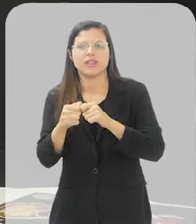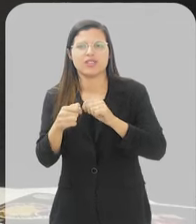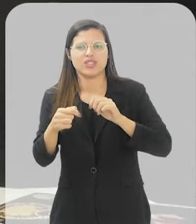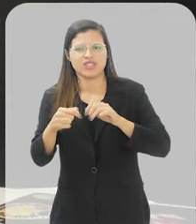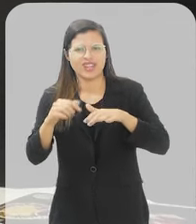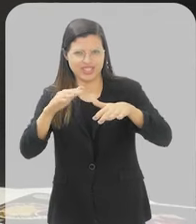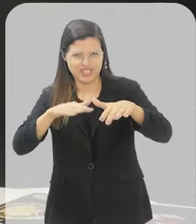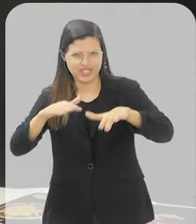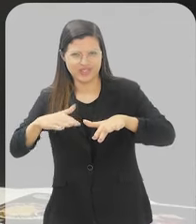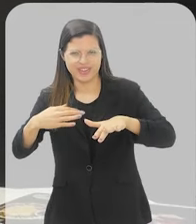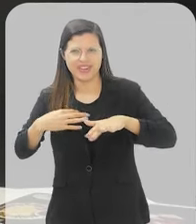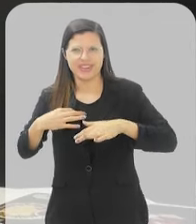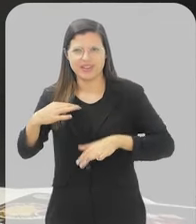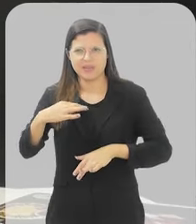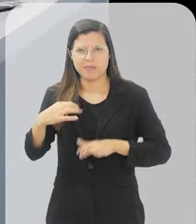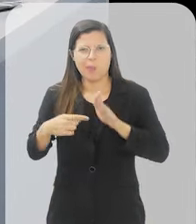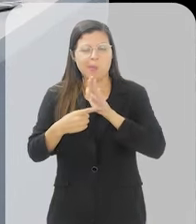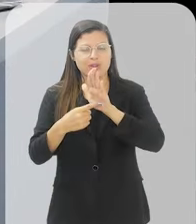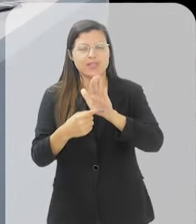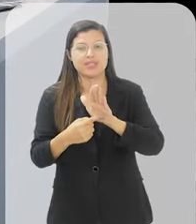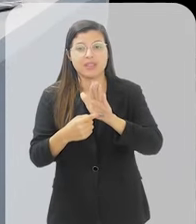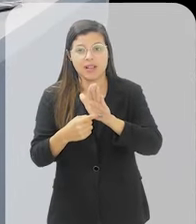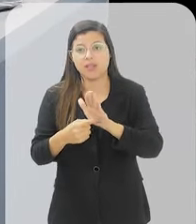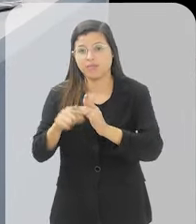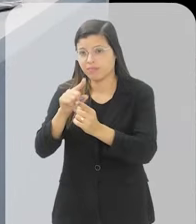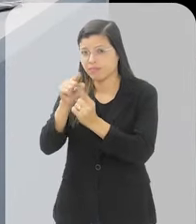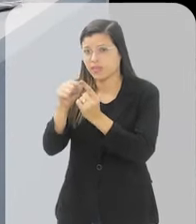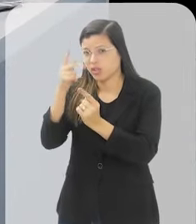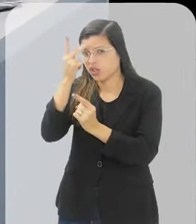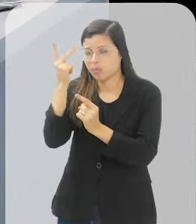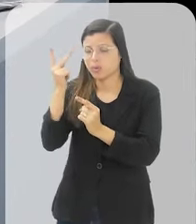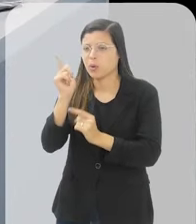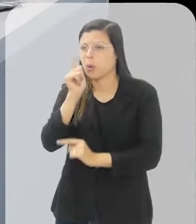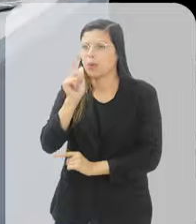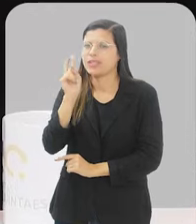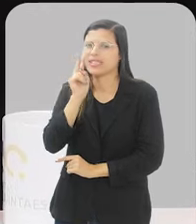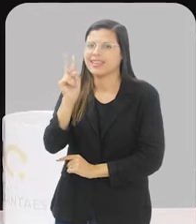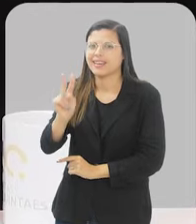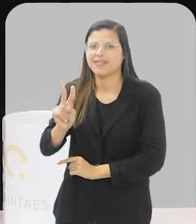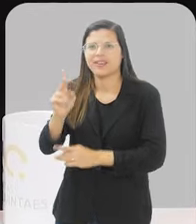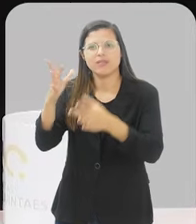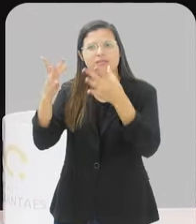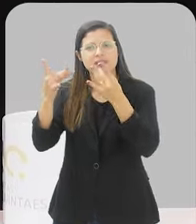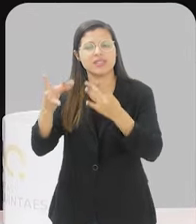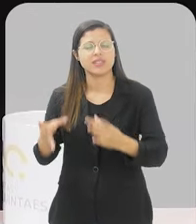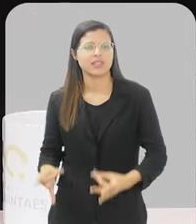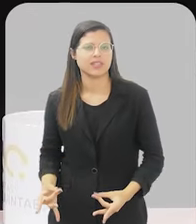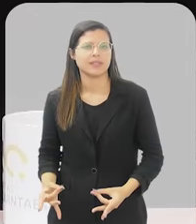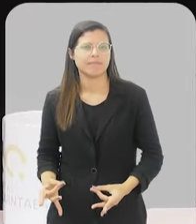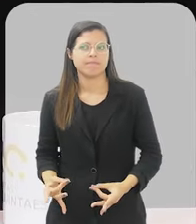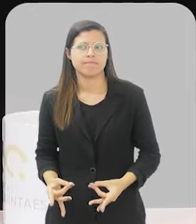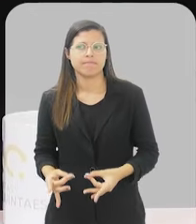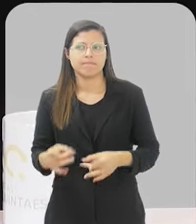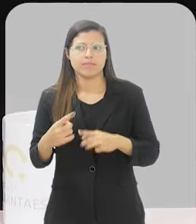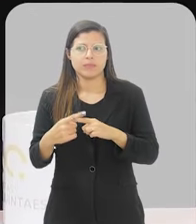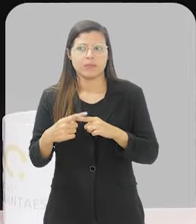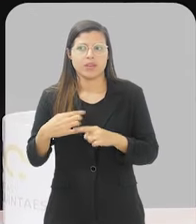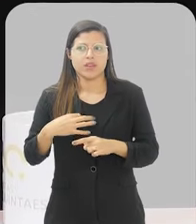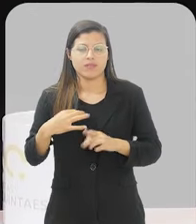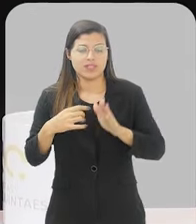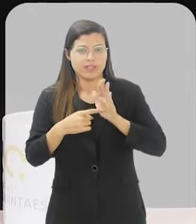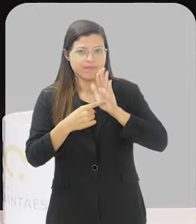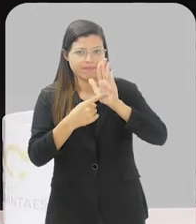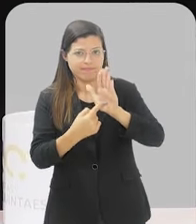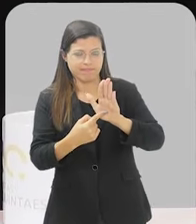de fantasia, né? Sim. Para que, assim, ele faz exatamente para que as pessoas possam ver esse detalhe, porque